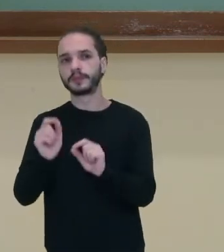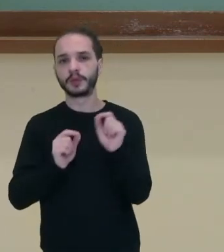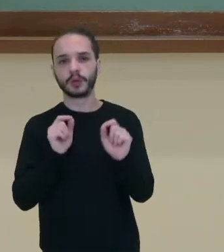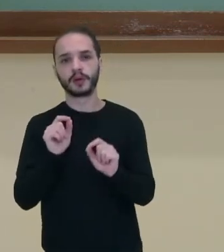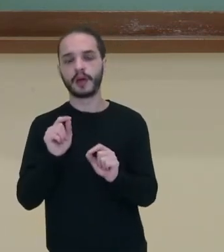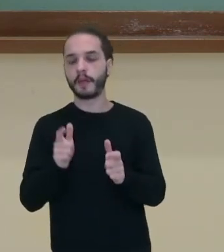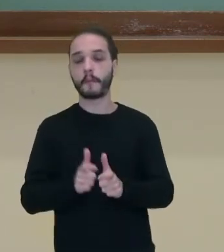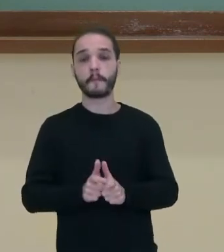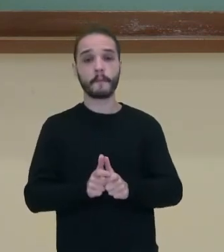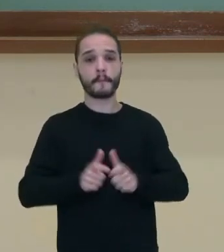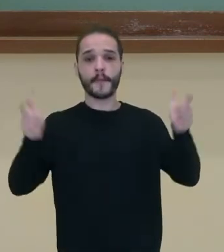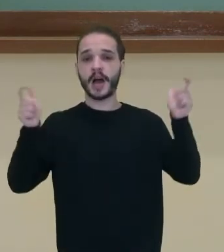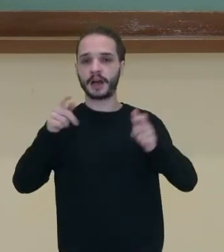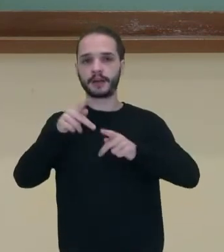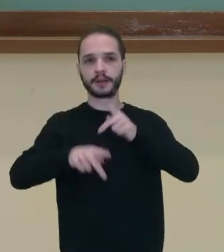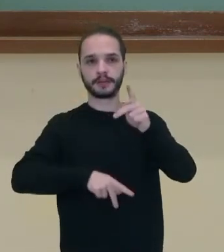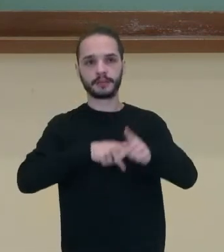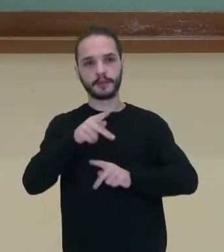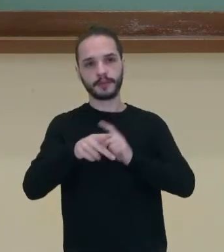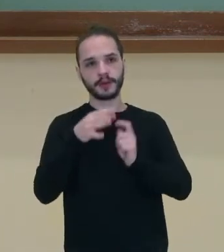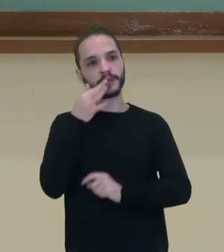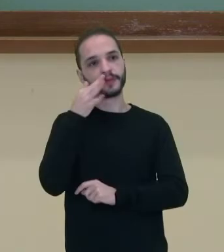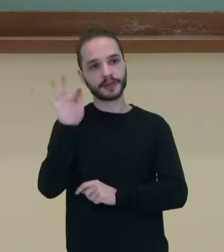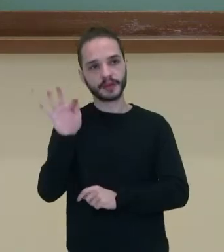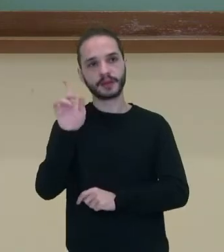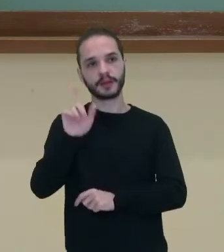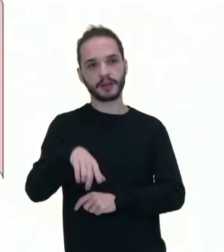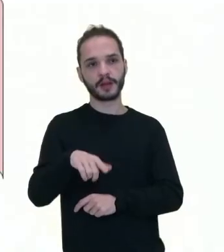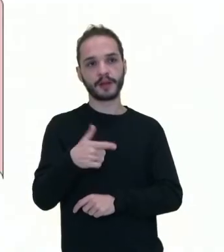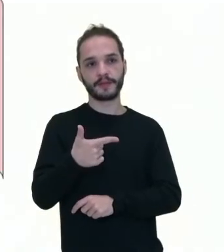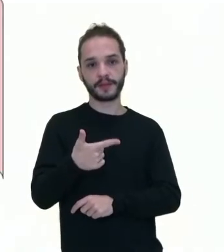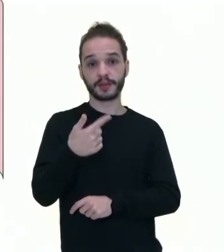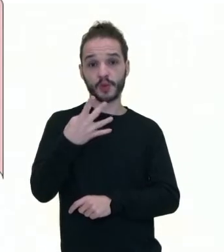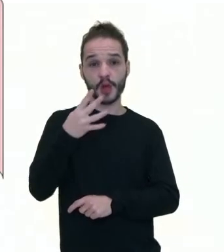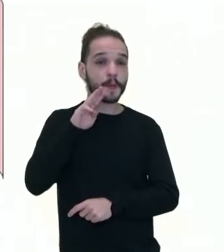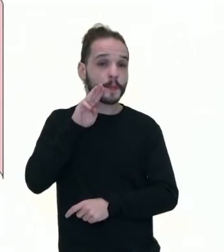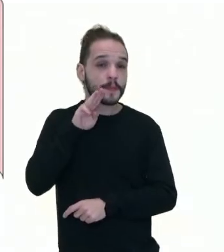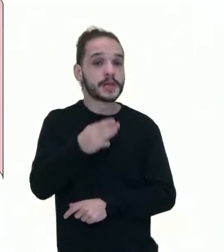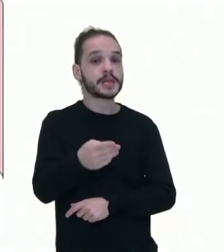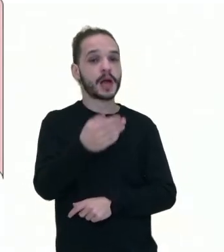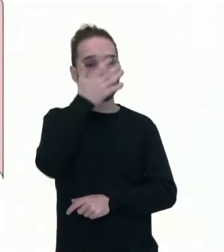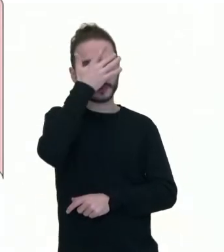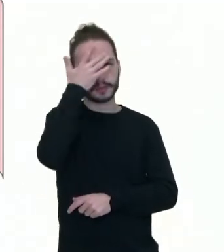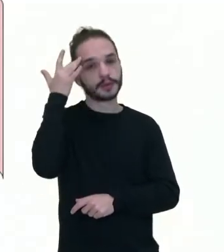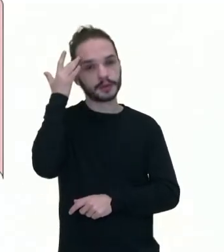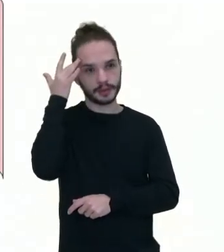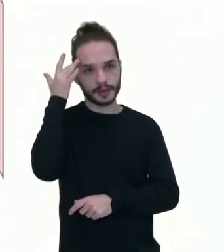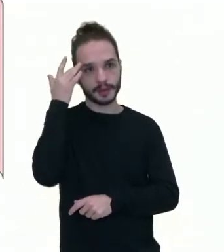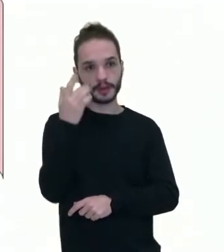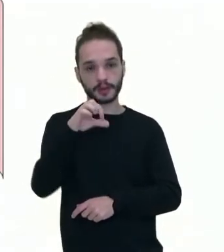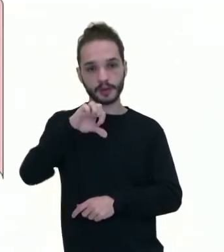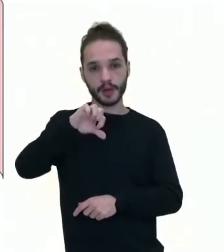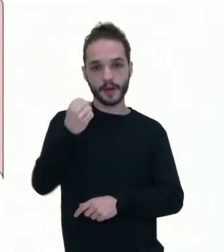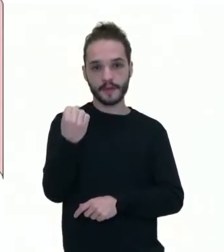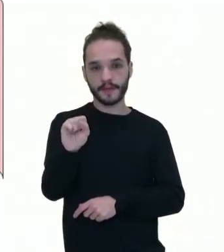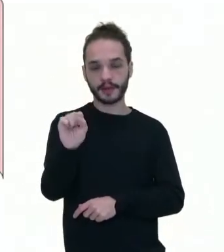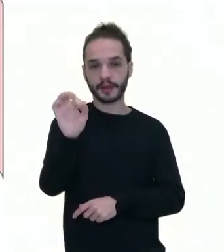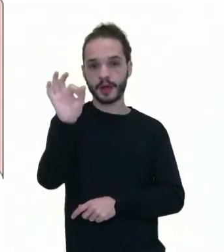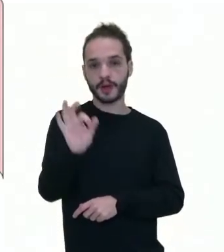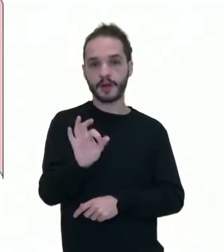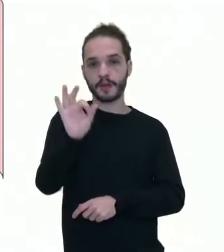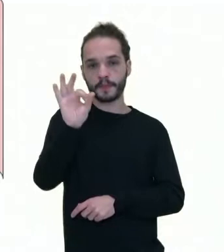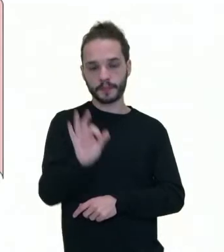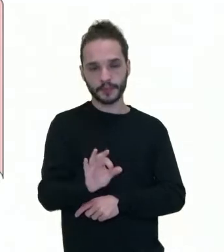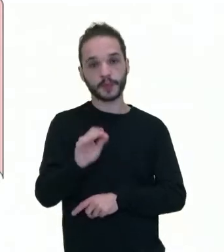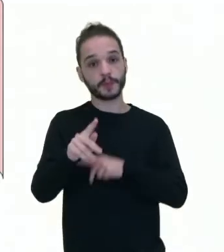da população na França, certo? Que era 24 milhões de pessoas, 98% da